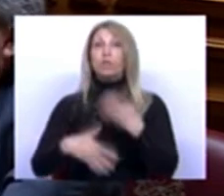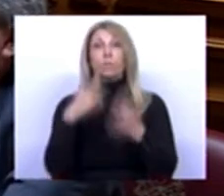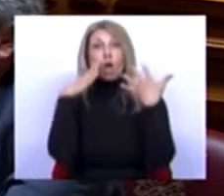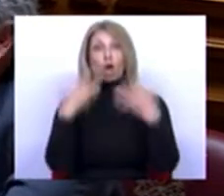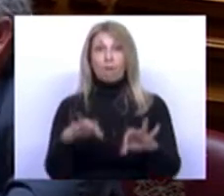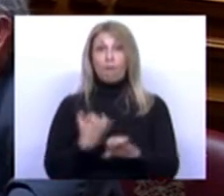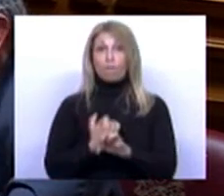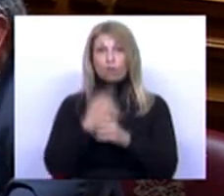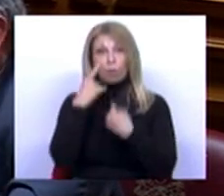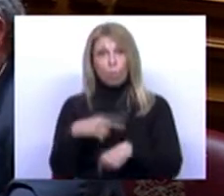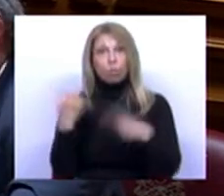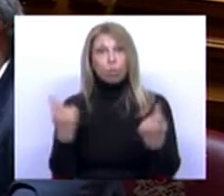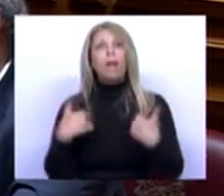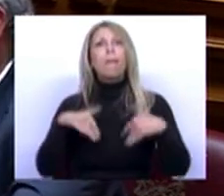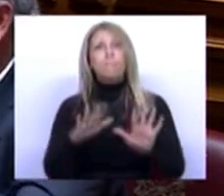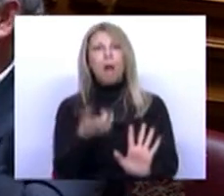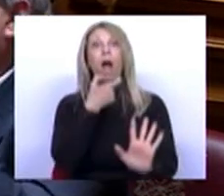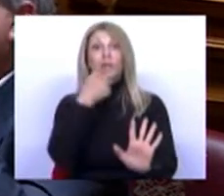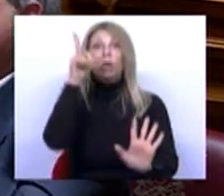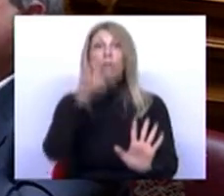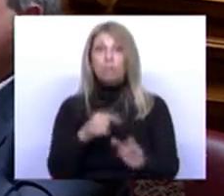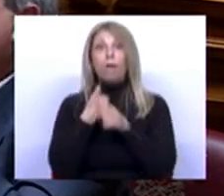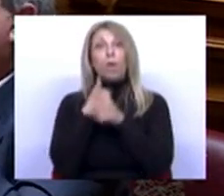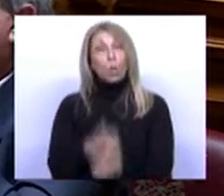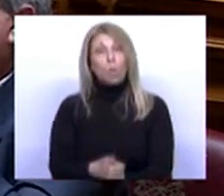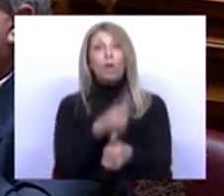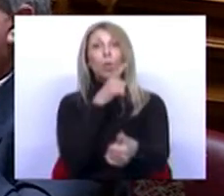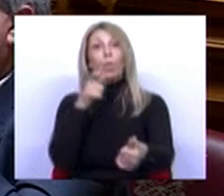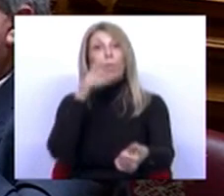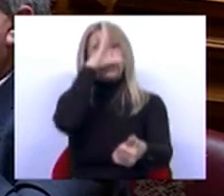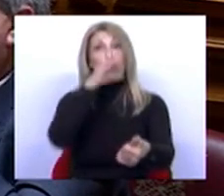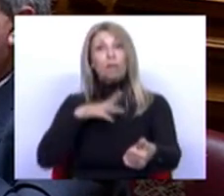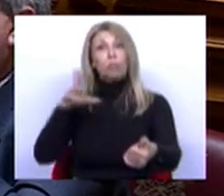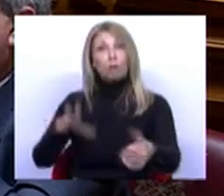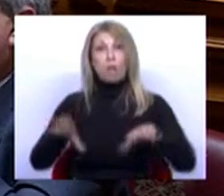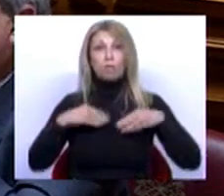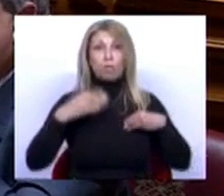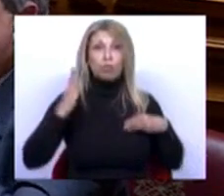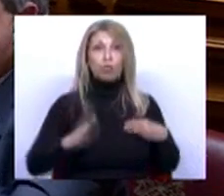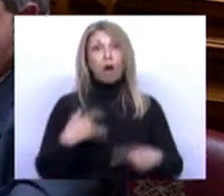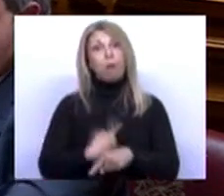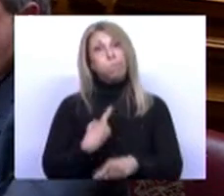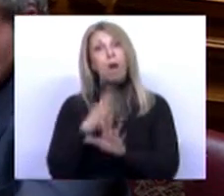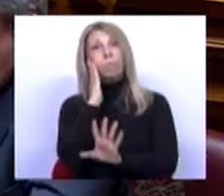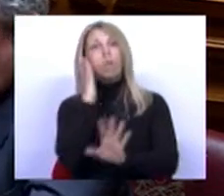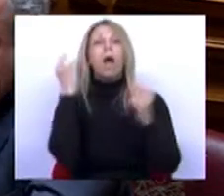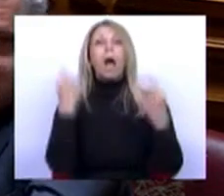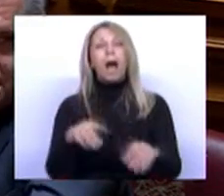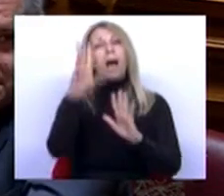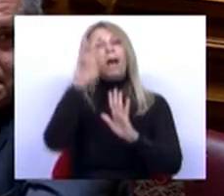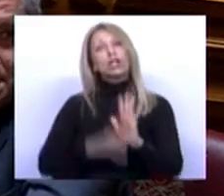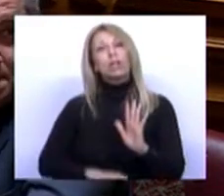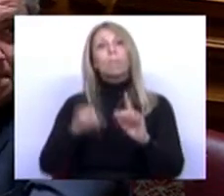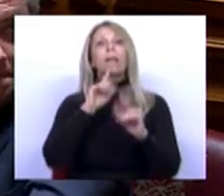mais do que isso, pretende garantir o cumprimento de compromissos assumidos pelo Estado português enquanto se encontrar em vigor o regime transitório de execução